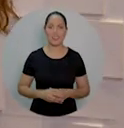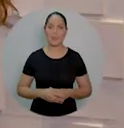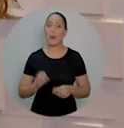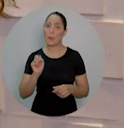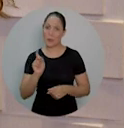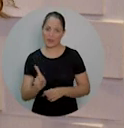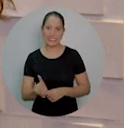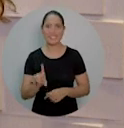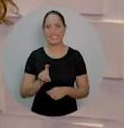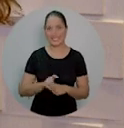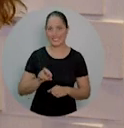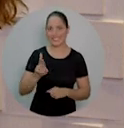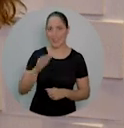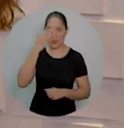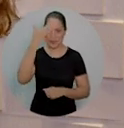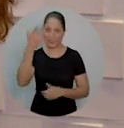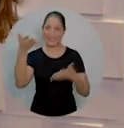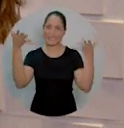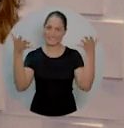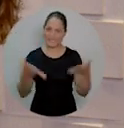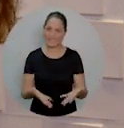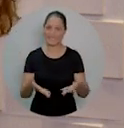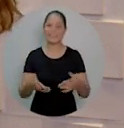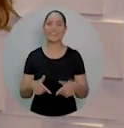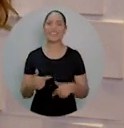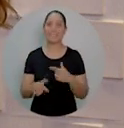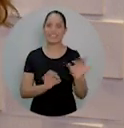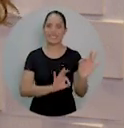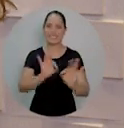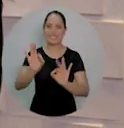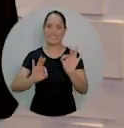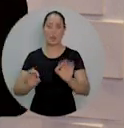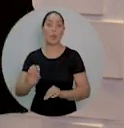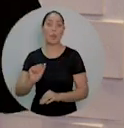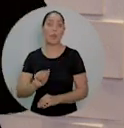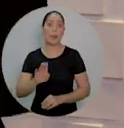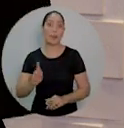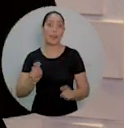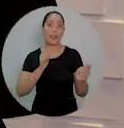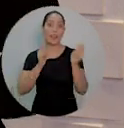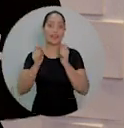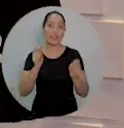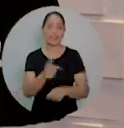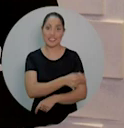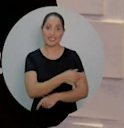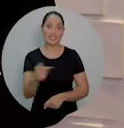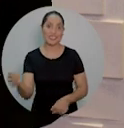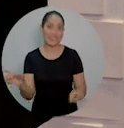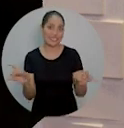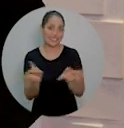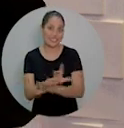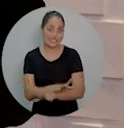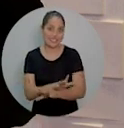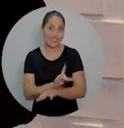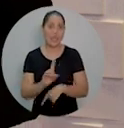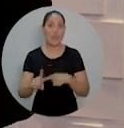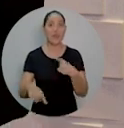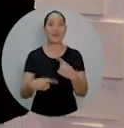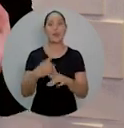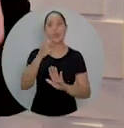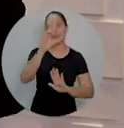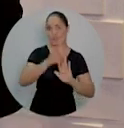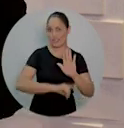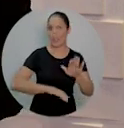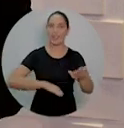Samuel, muito obrigada mais uma vez pela sua participação no nosso programa. E o OAB Entrevista dessa semana fica por aqui. Nós